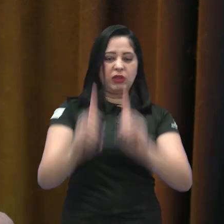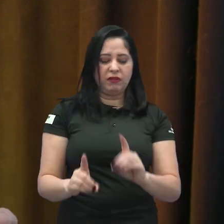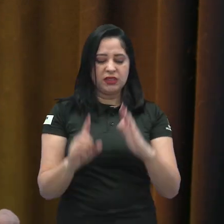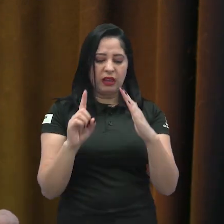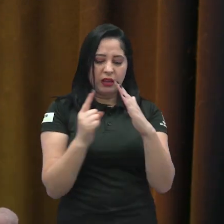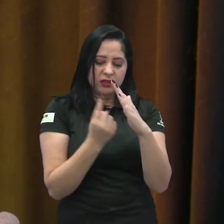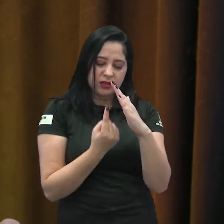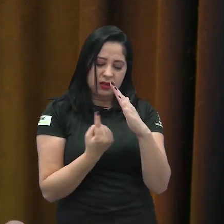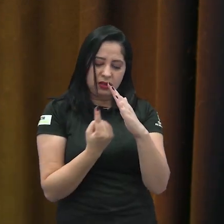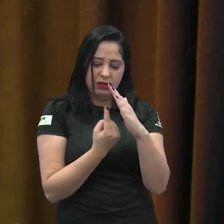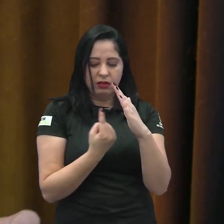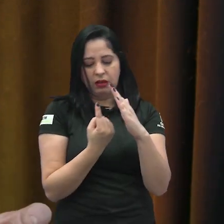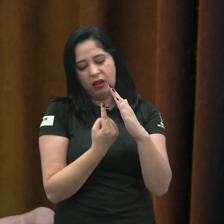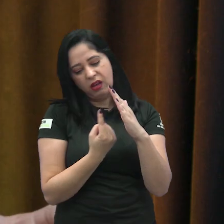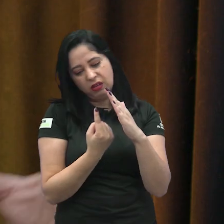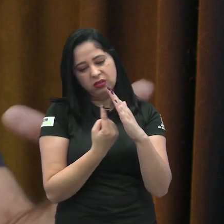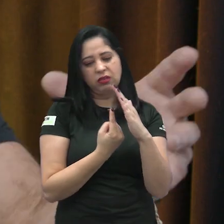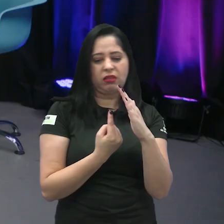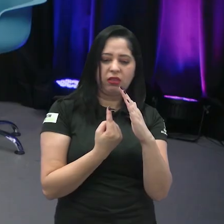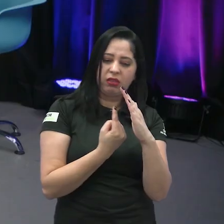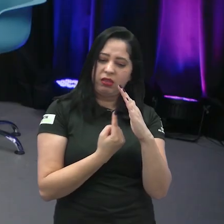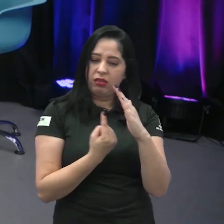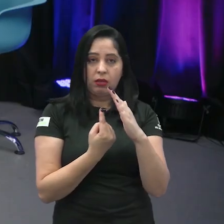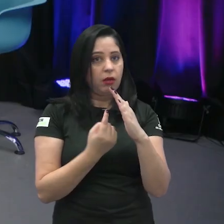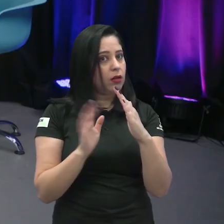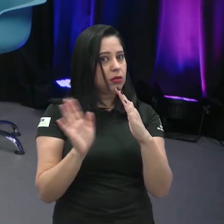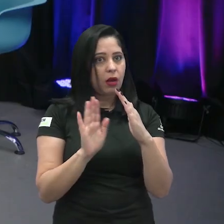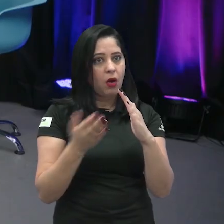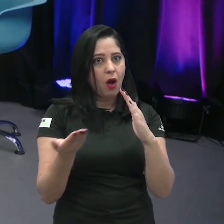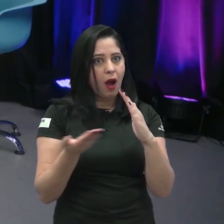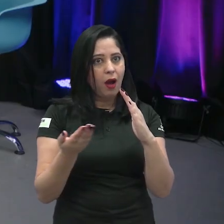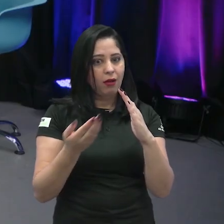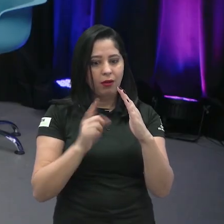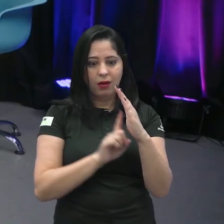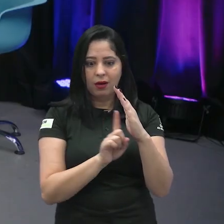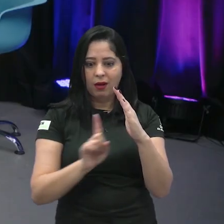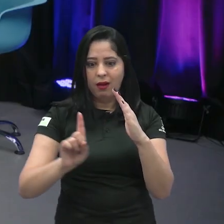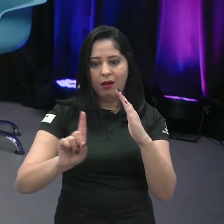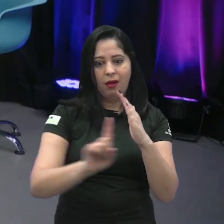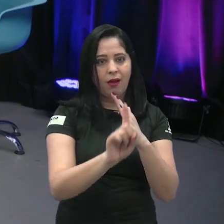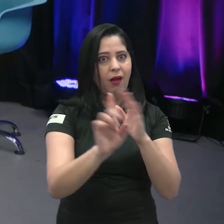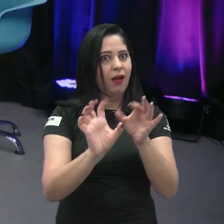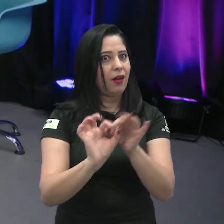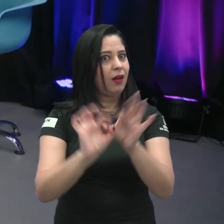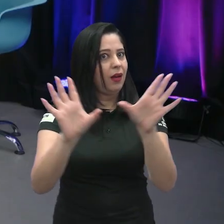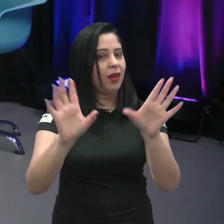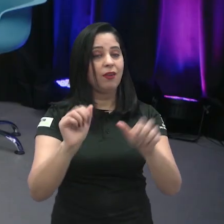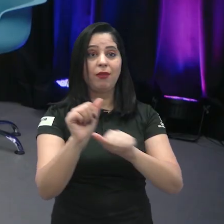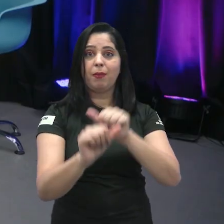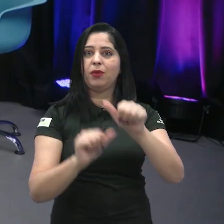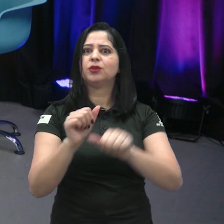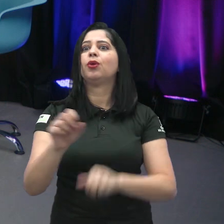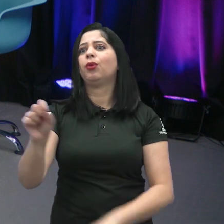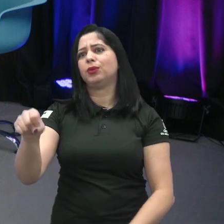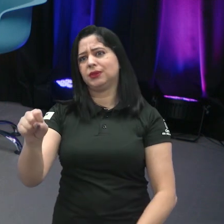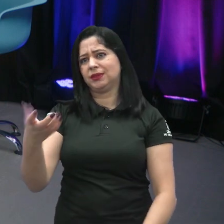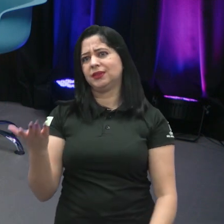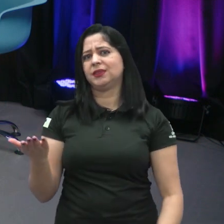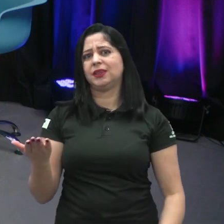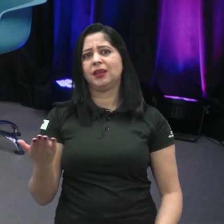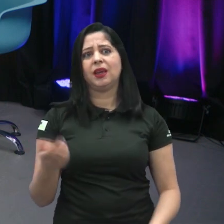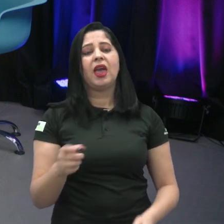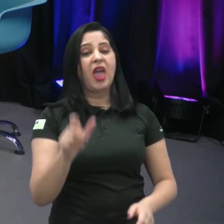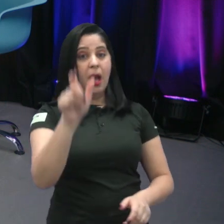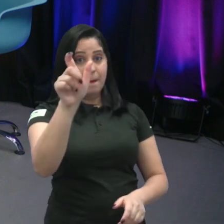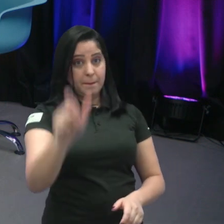lá. Sobrevivendo, né? Sobrevivendo, ele pode viver. Isso Ou seja, as limitações estão na sua mente, né? Exato, e